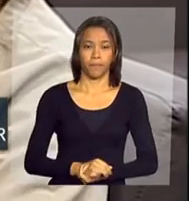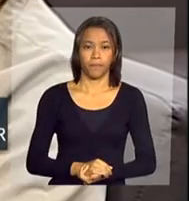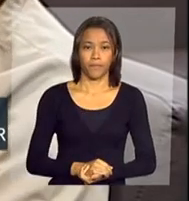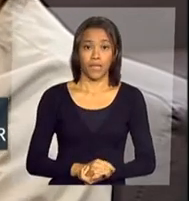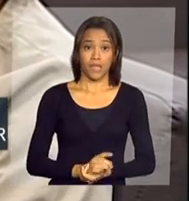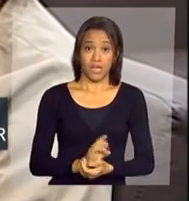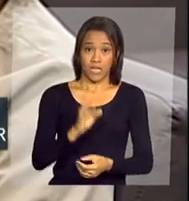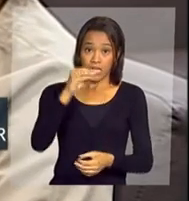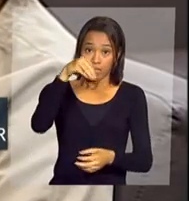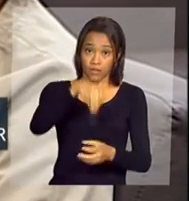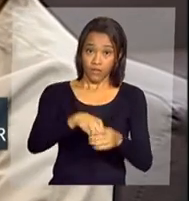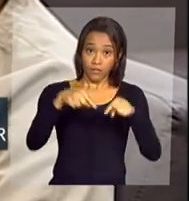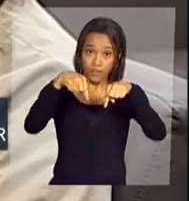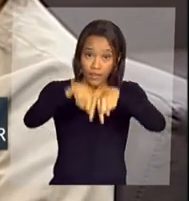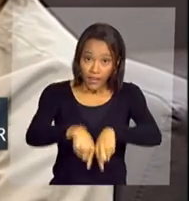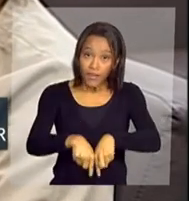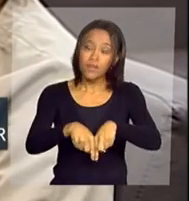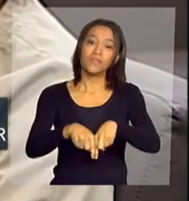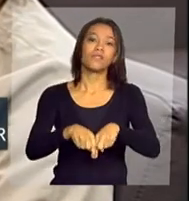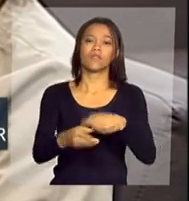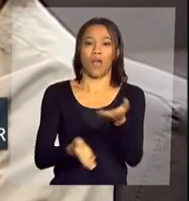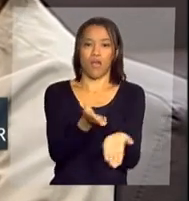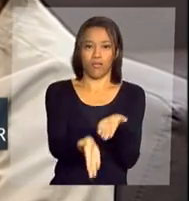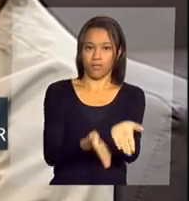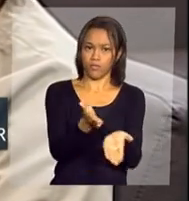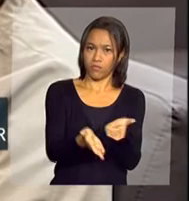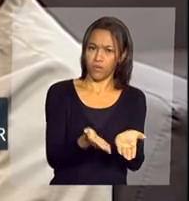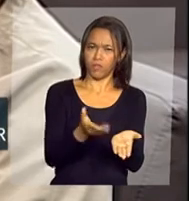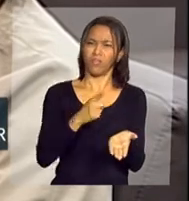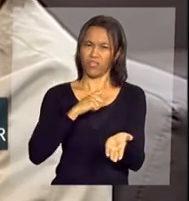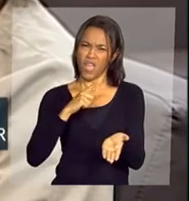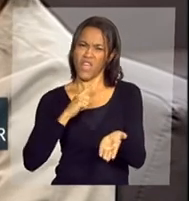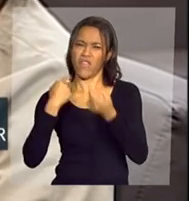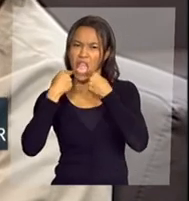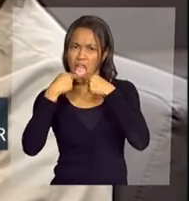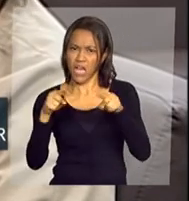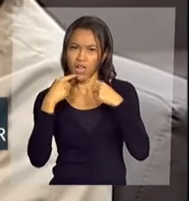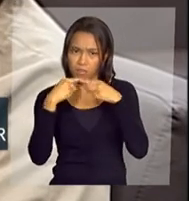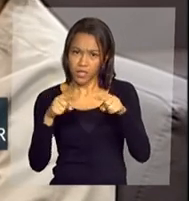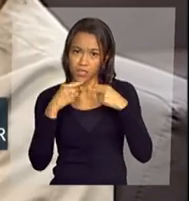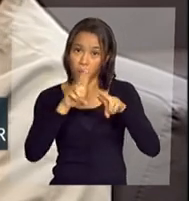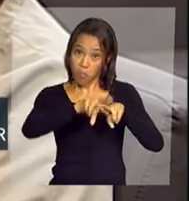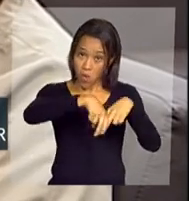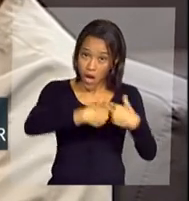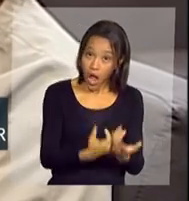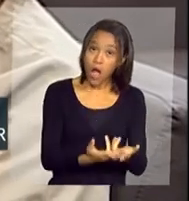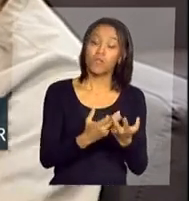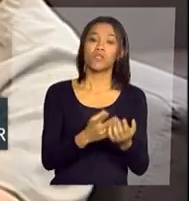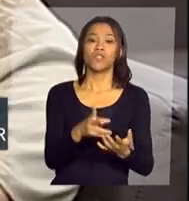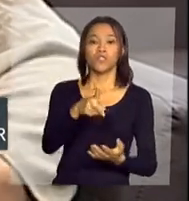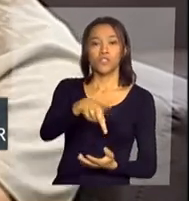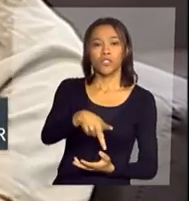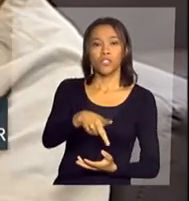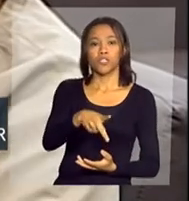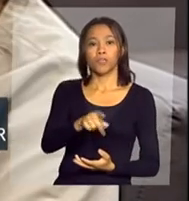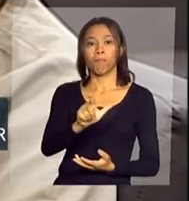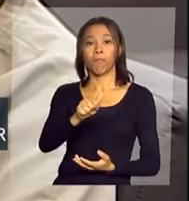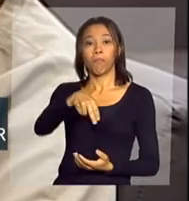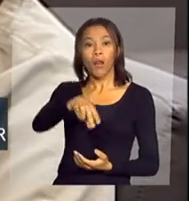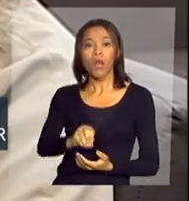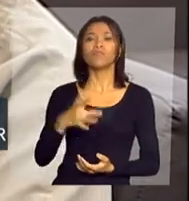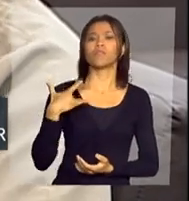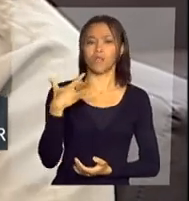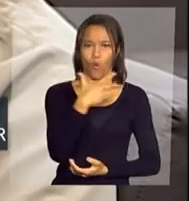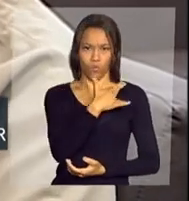dentro desse desses atendimentos Houve alguma reclamação em relação a planos de saúde estaria dentro